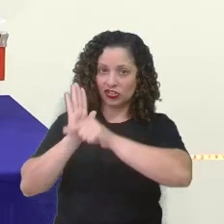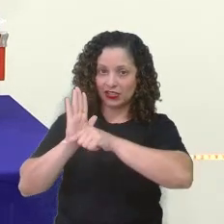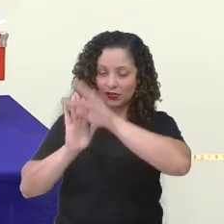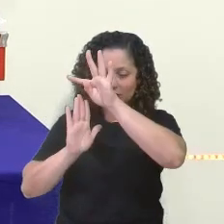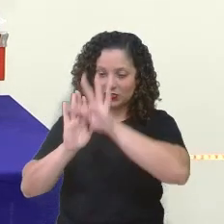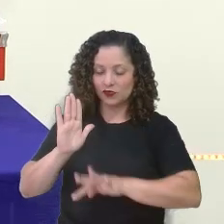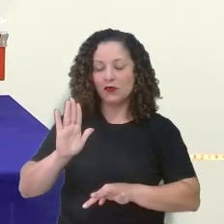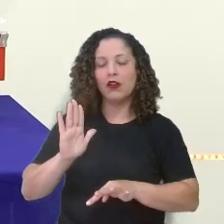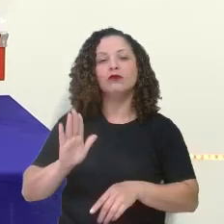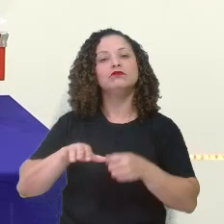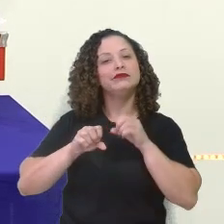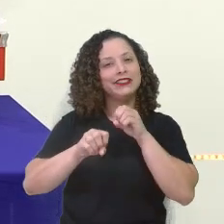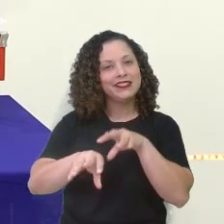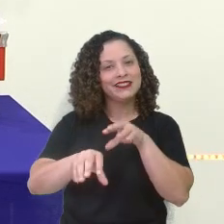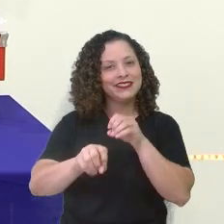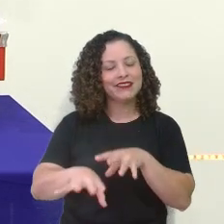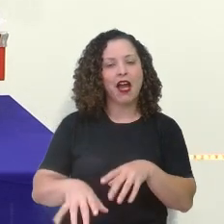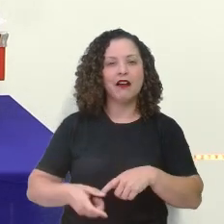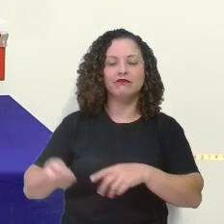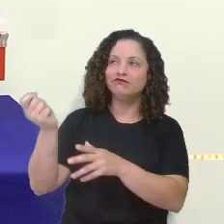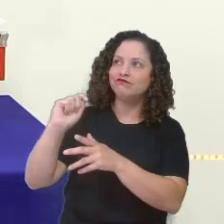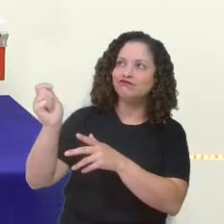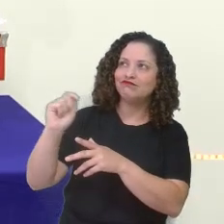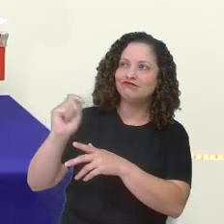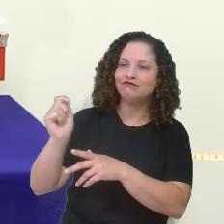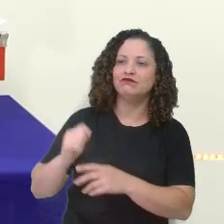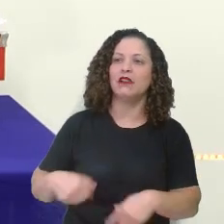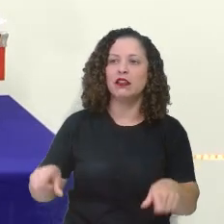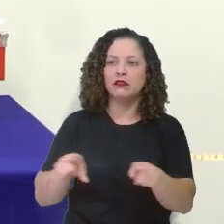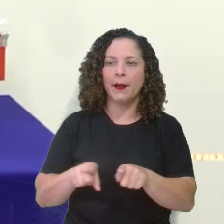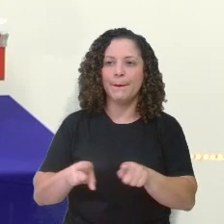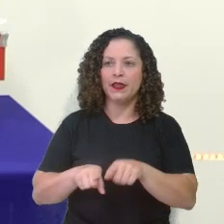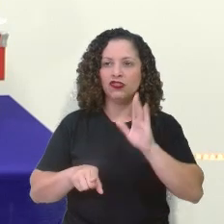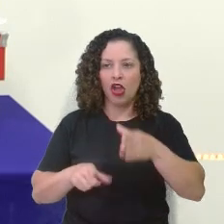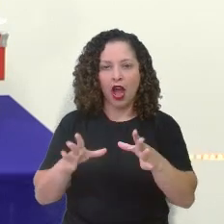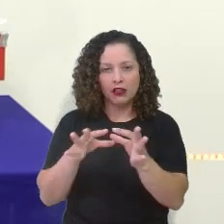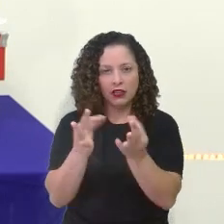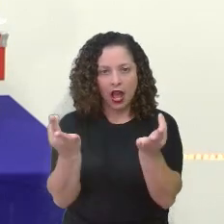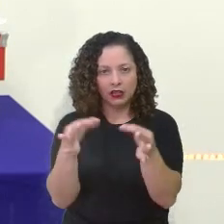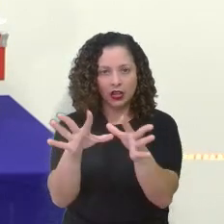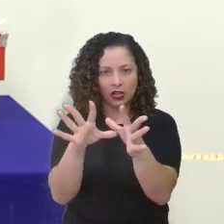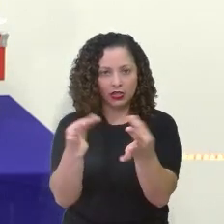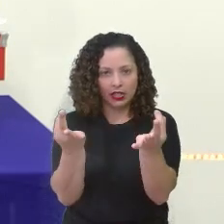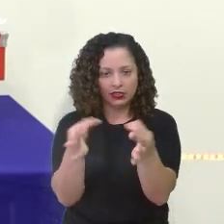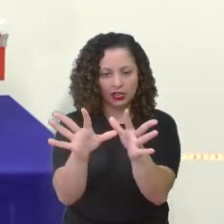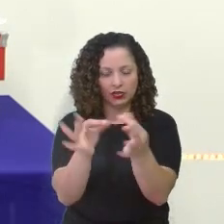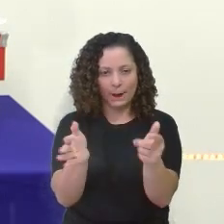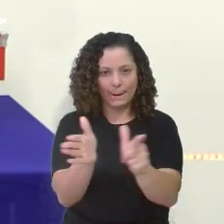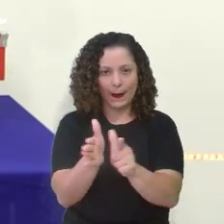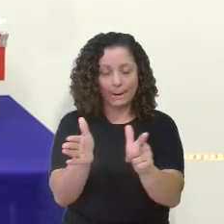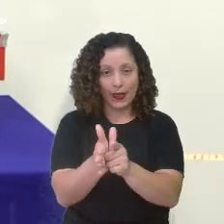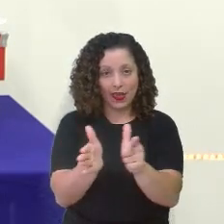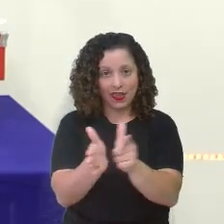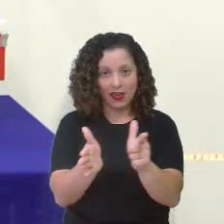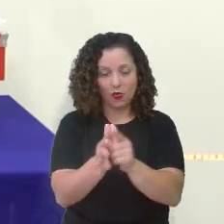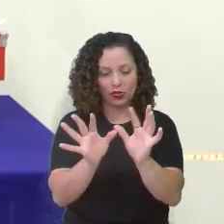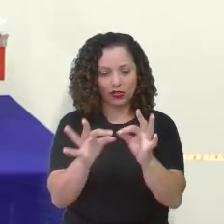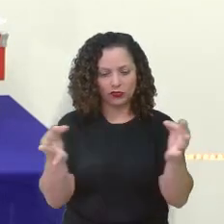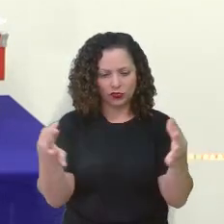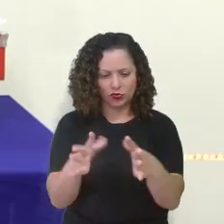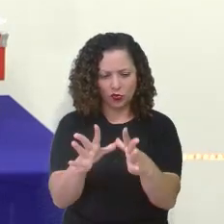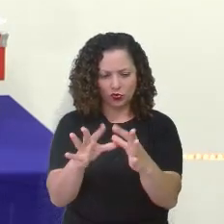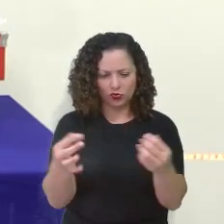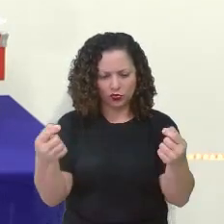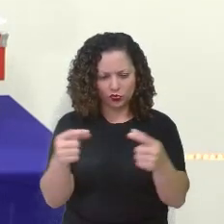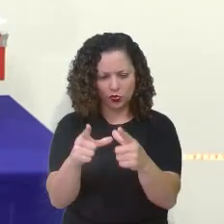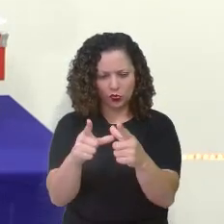pipa. Olha que legal! Já fez origami? Já trabalhou com dobradura de papel? Sabia